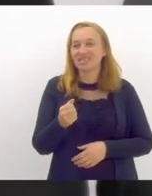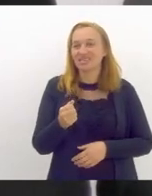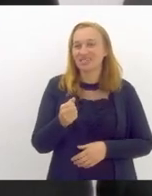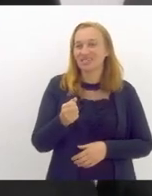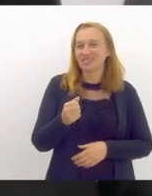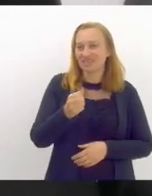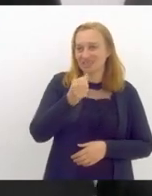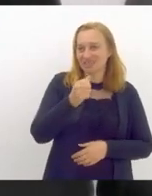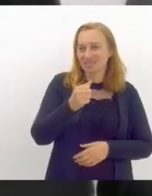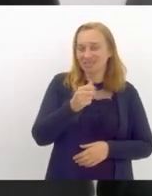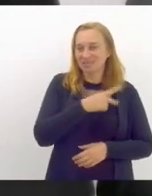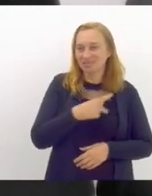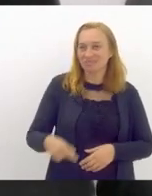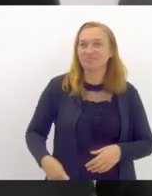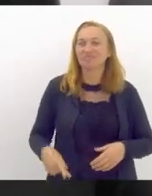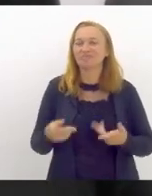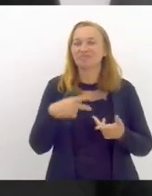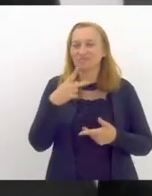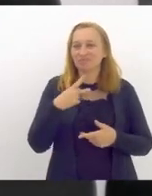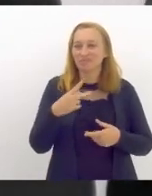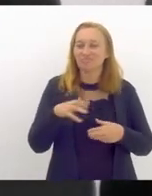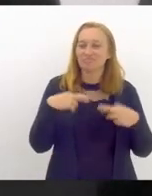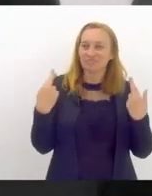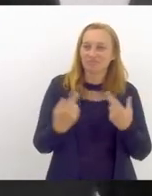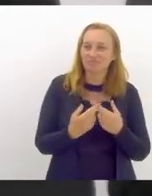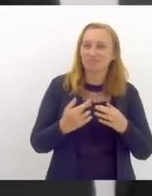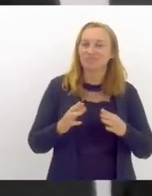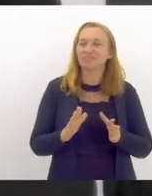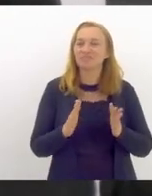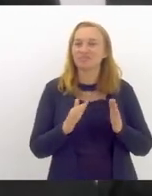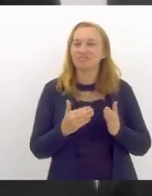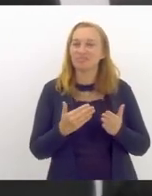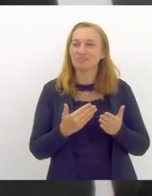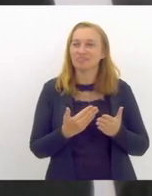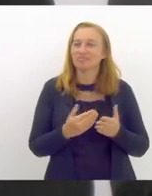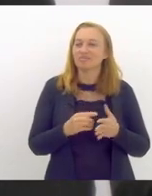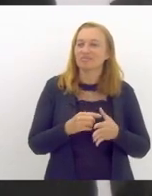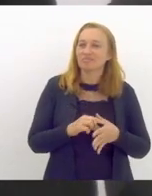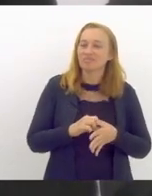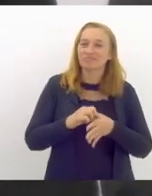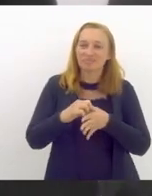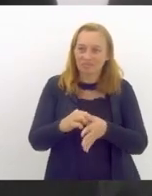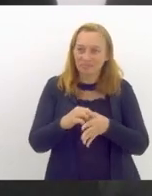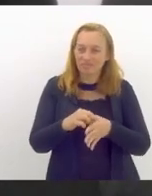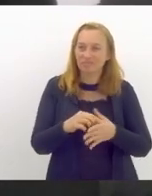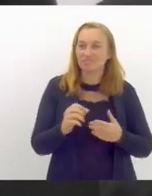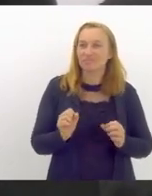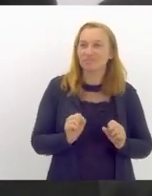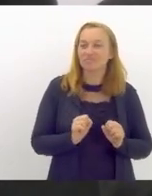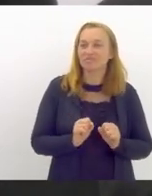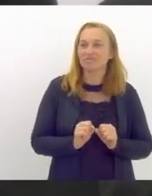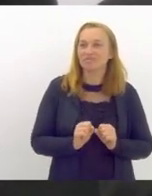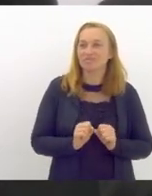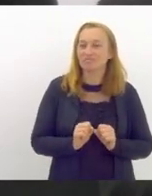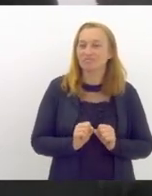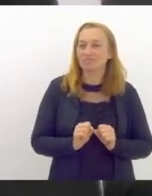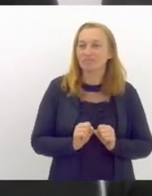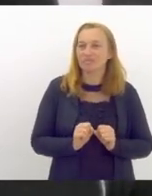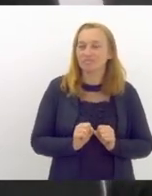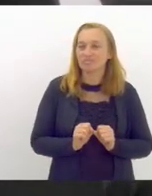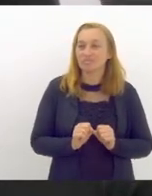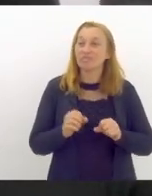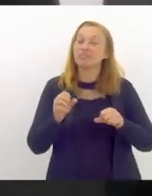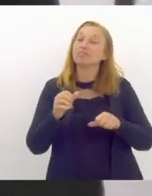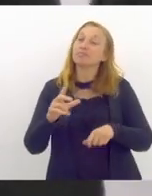fazer uma reunião de colégio de líderes para que possamos juntamente não adianta não não